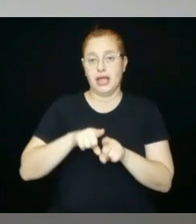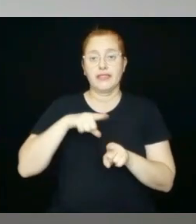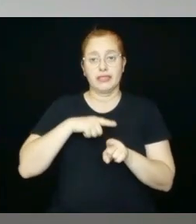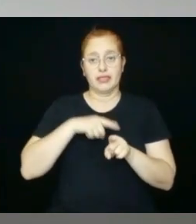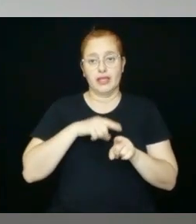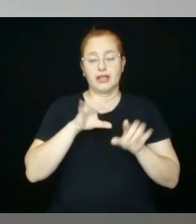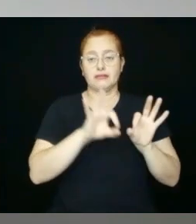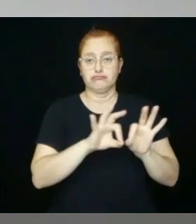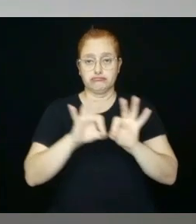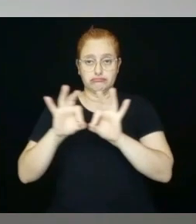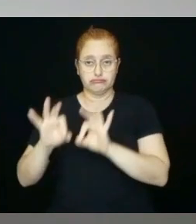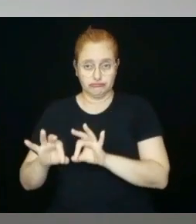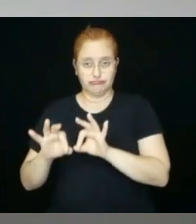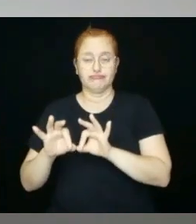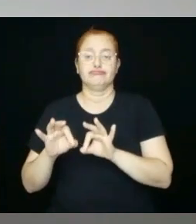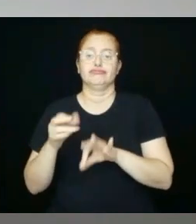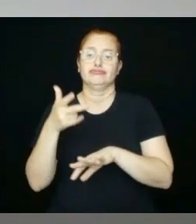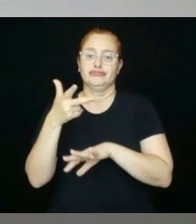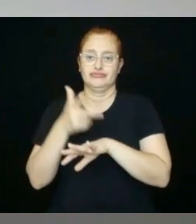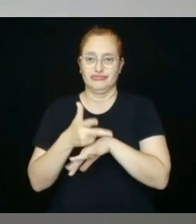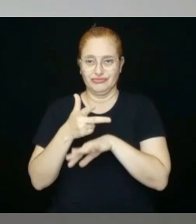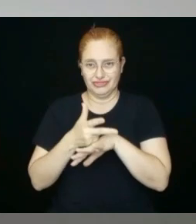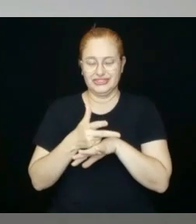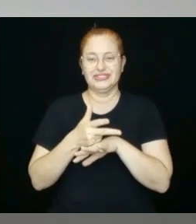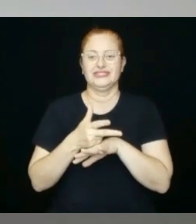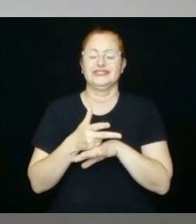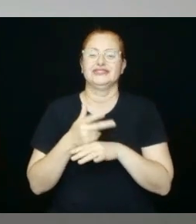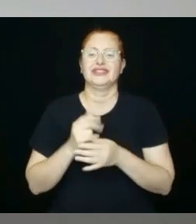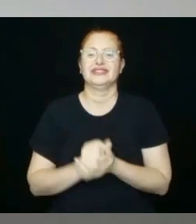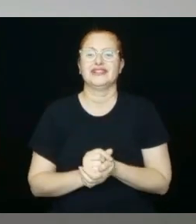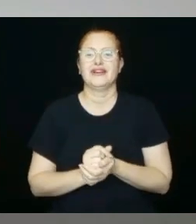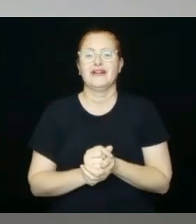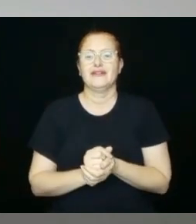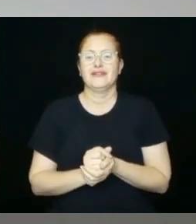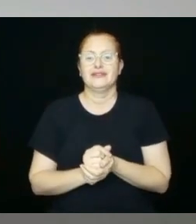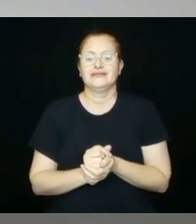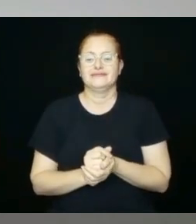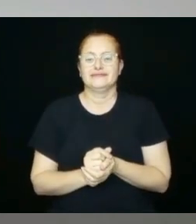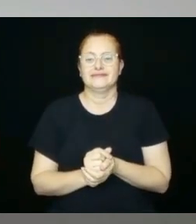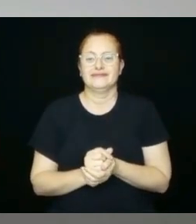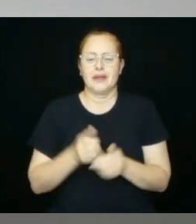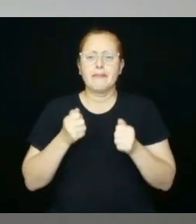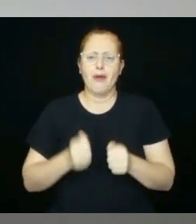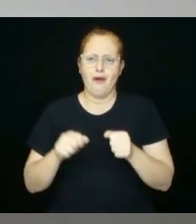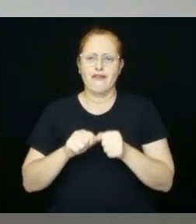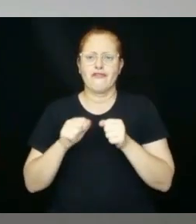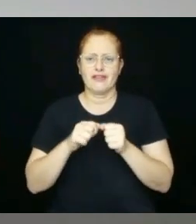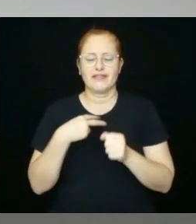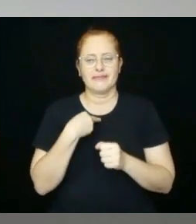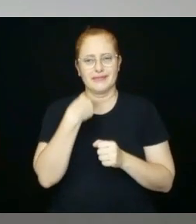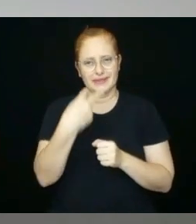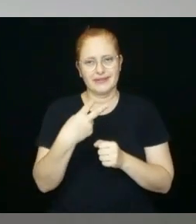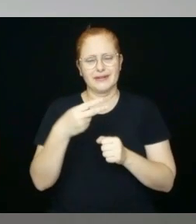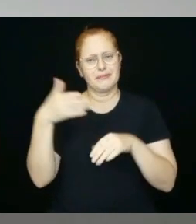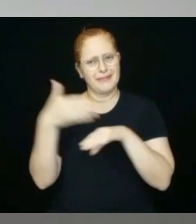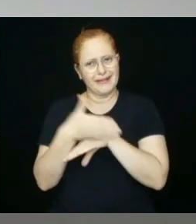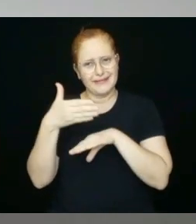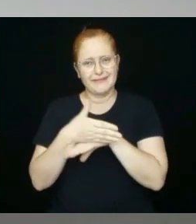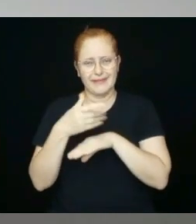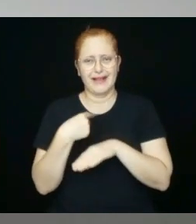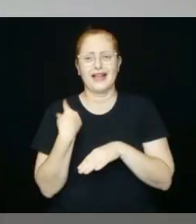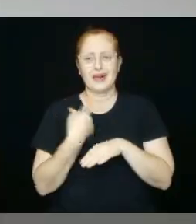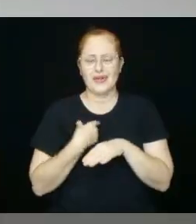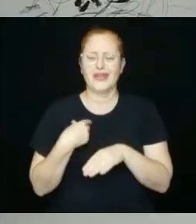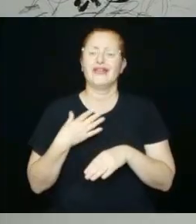se perguntarem, eu posso repetir a pergunta em voz alta, né? Pra gente captar o som. Mas podem nos interromper, participar, a